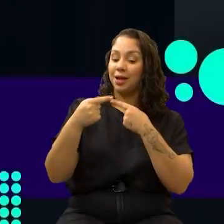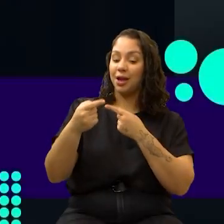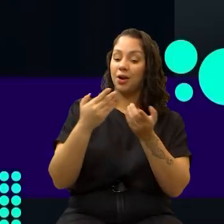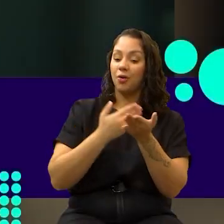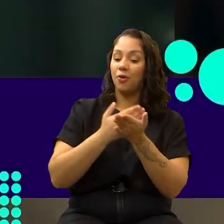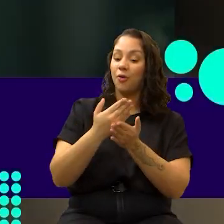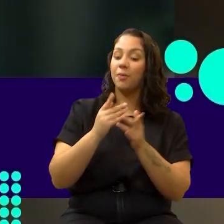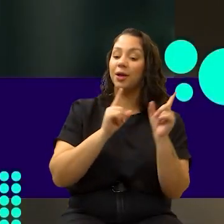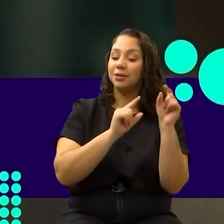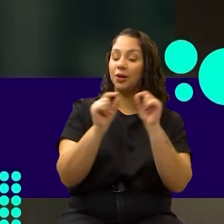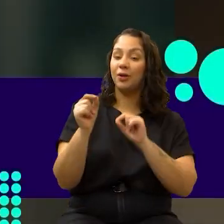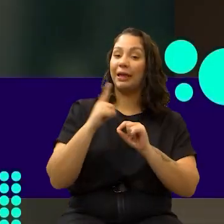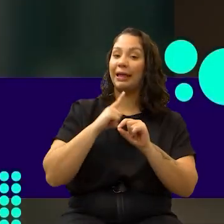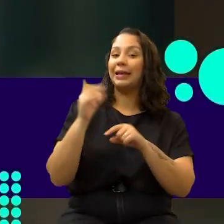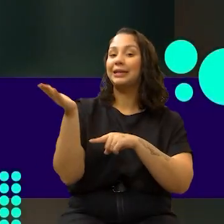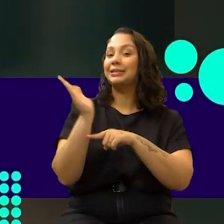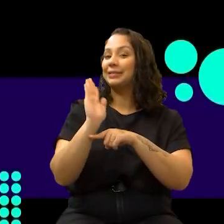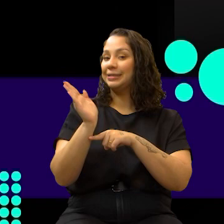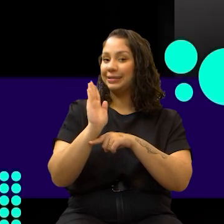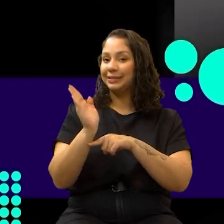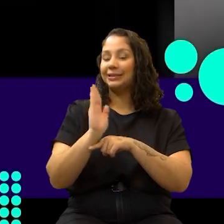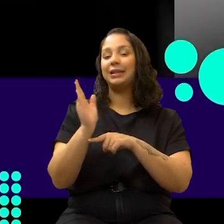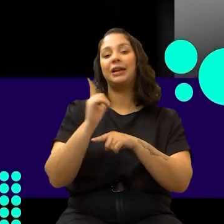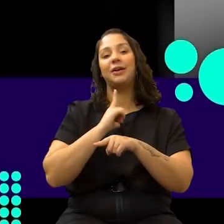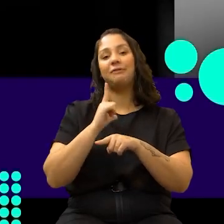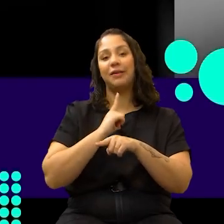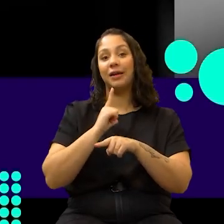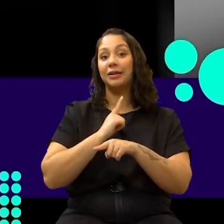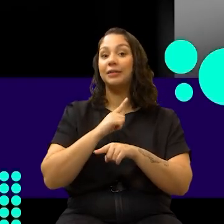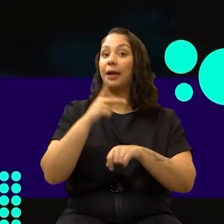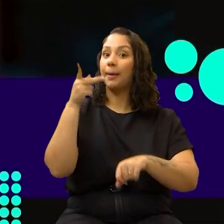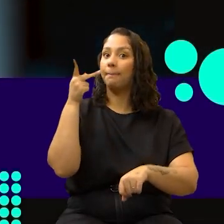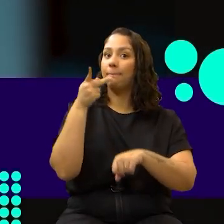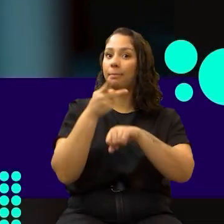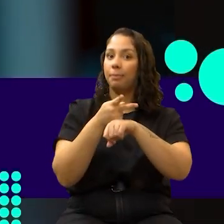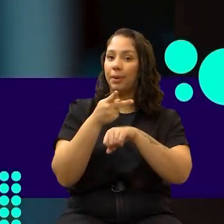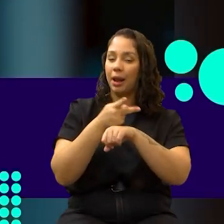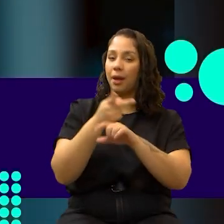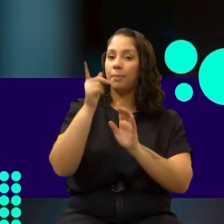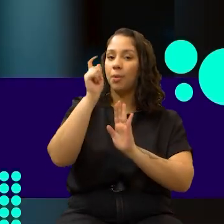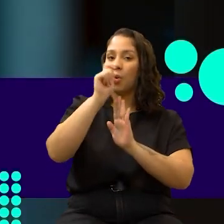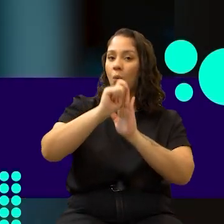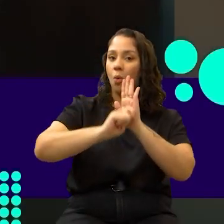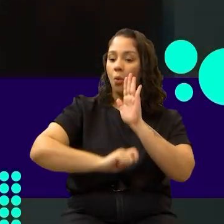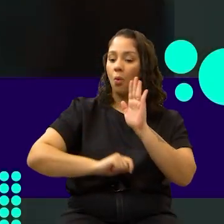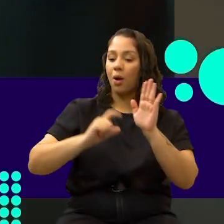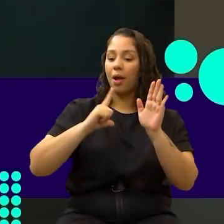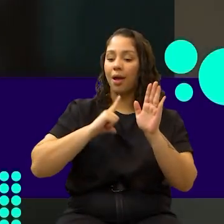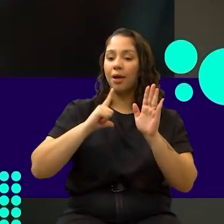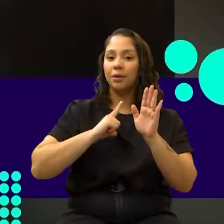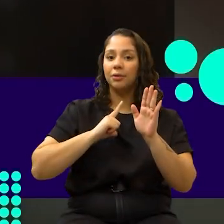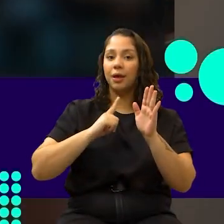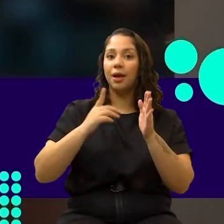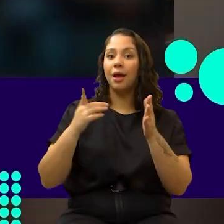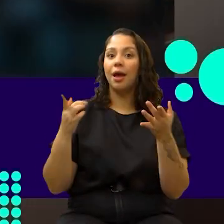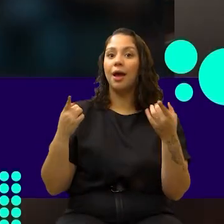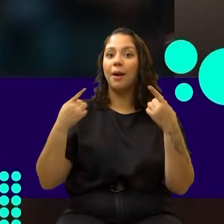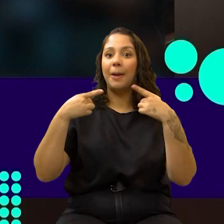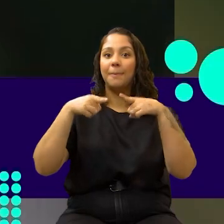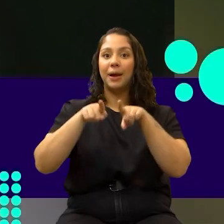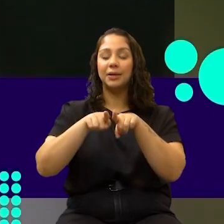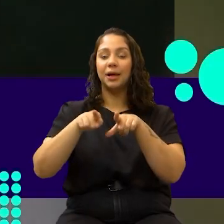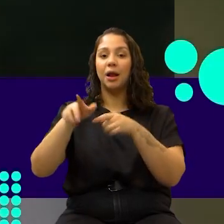A dica desta semana começa com as estreias no cinema. Do premiado diretor Ben Affleck, Air revela